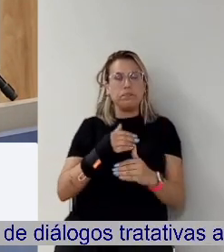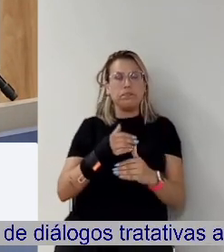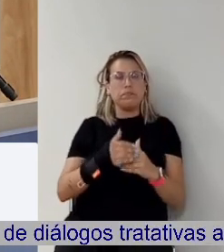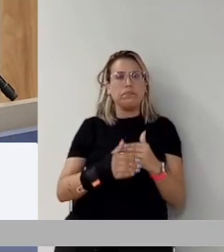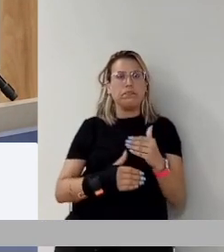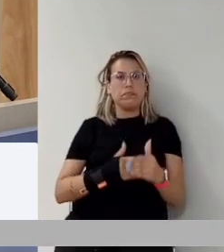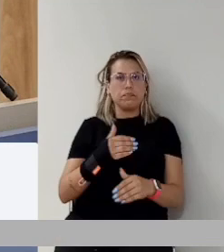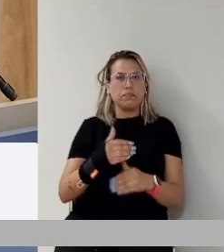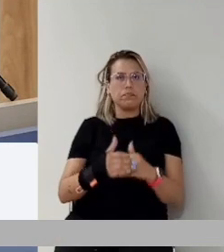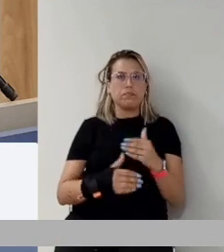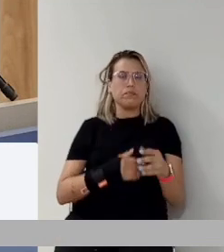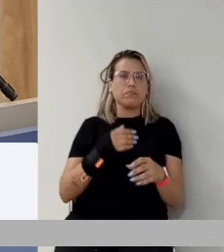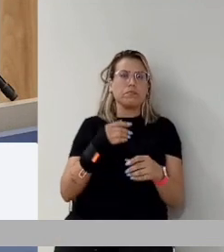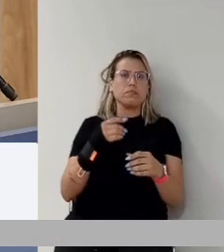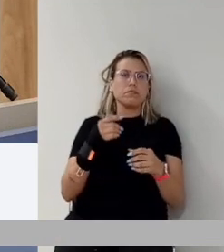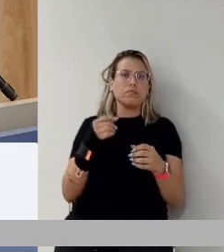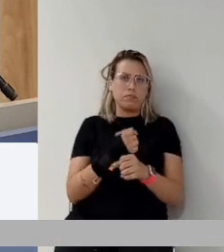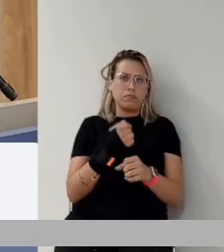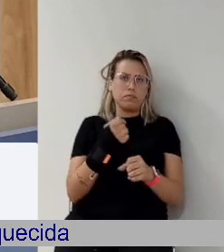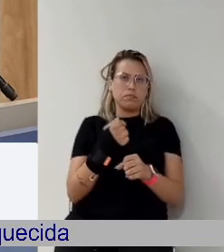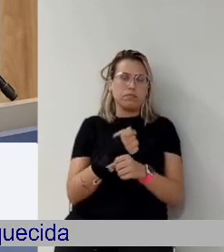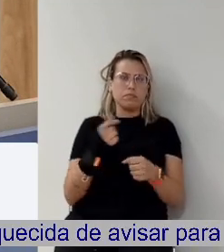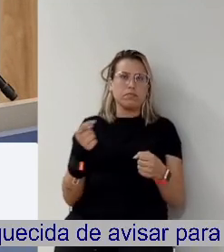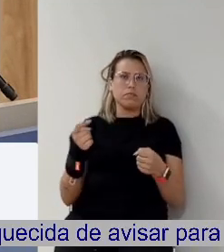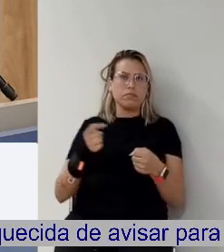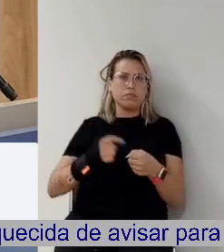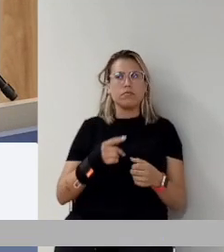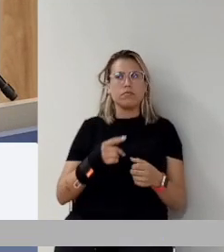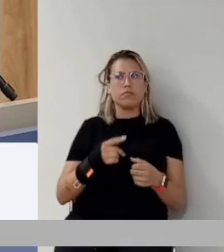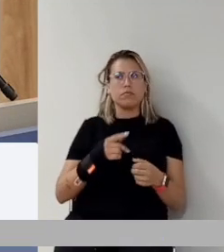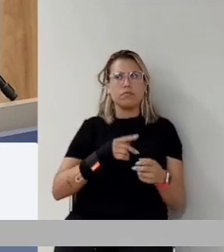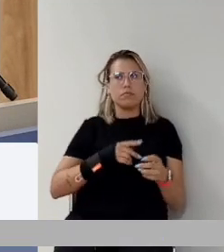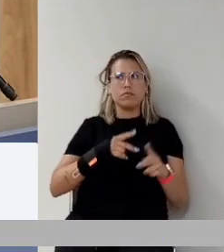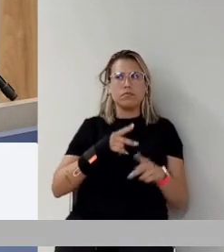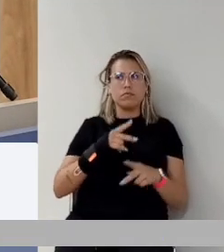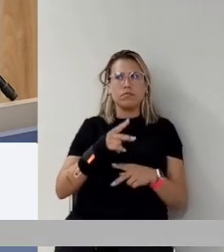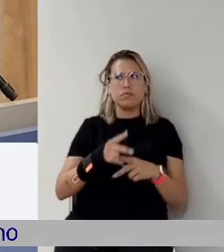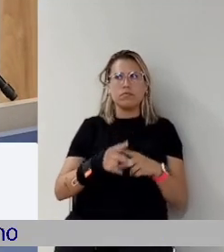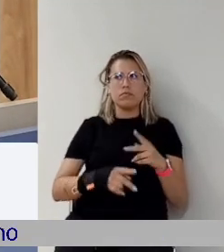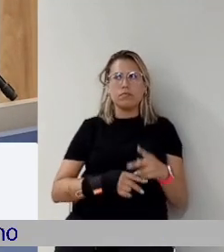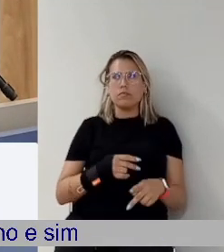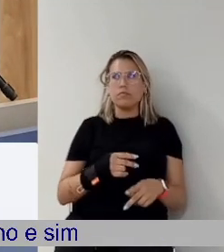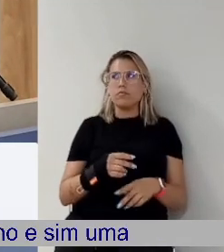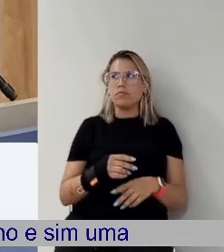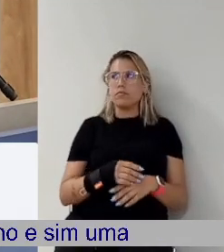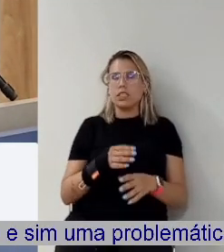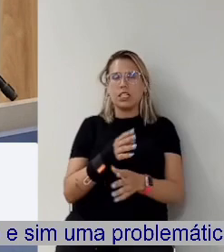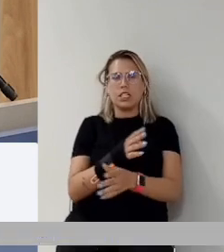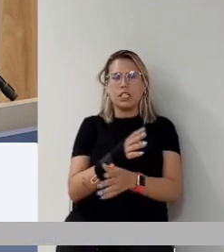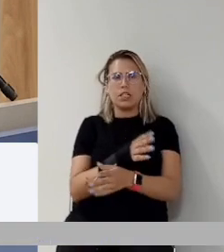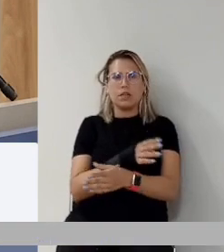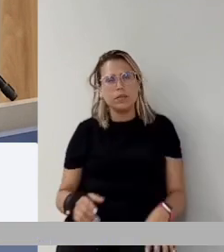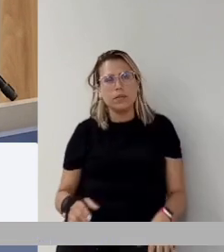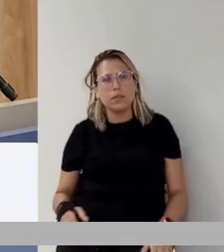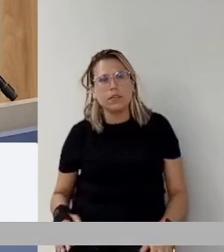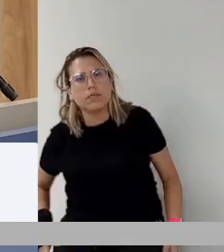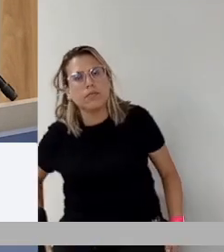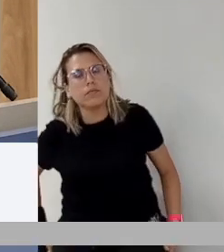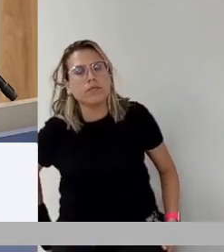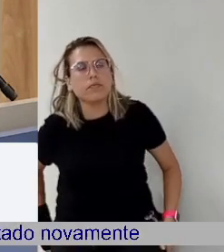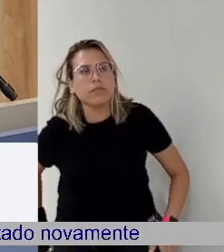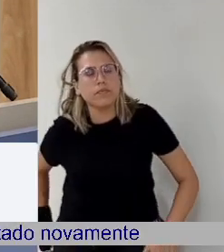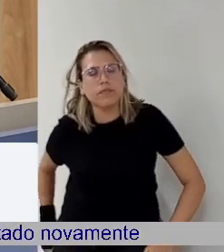foram retomadas mas foi esquecido de avisar pra população que não era um abandono e sim uma problemática foi resolvida e agora tá sendo executada